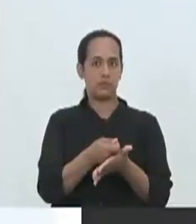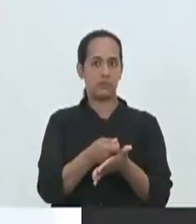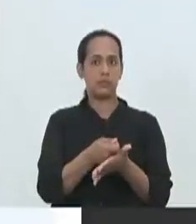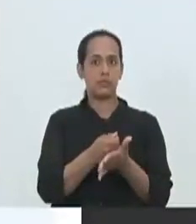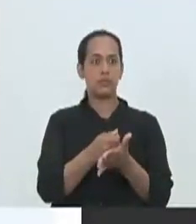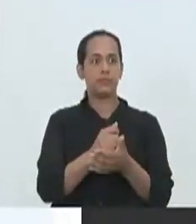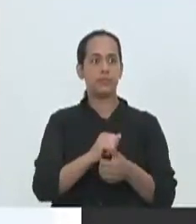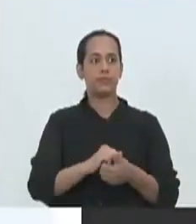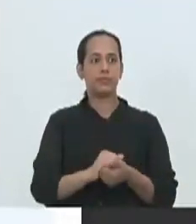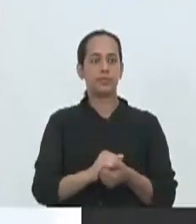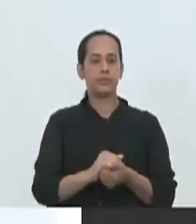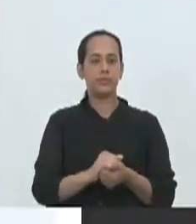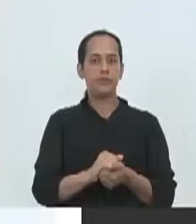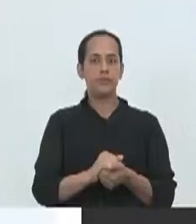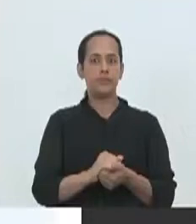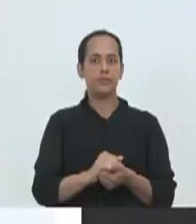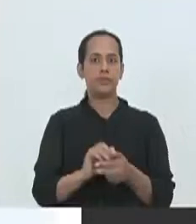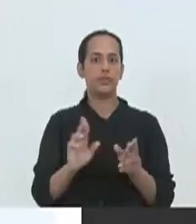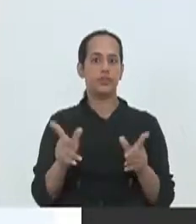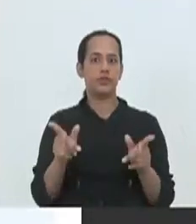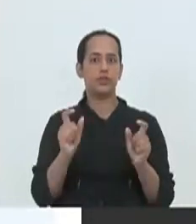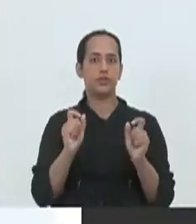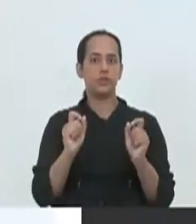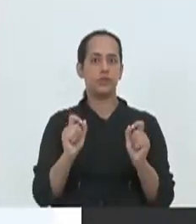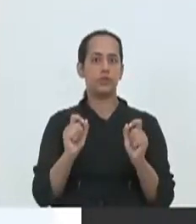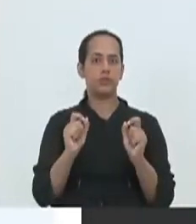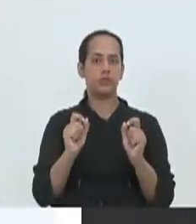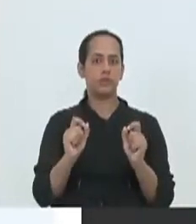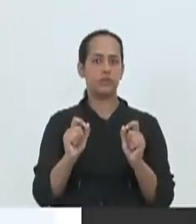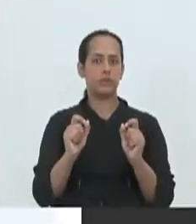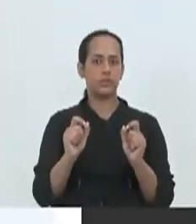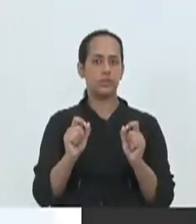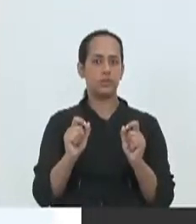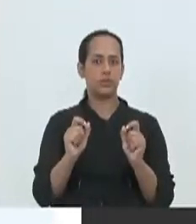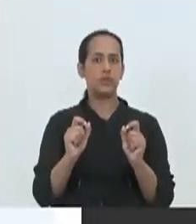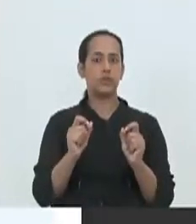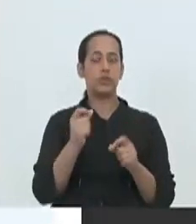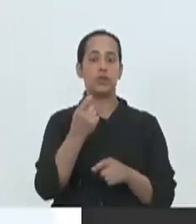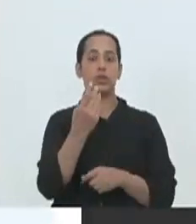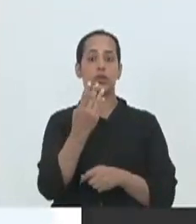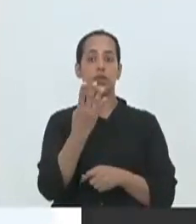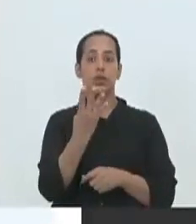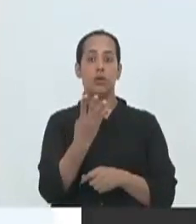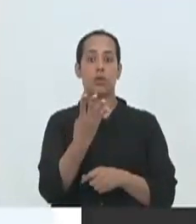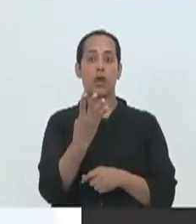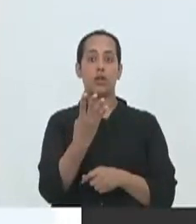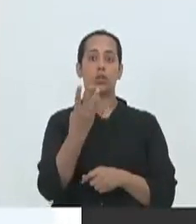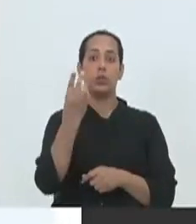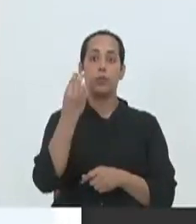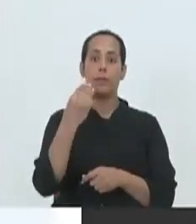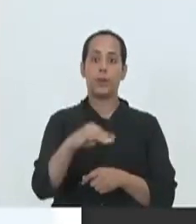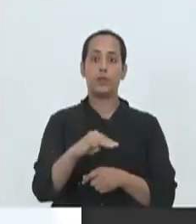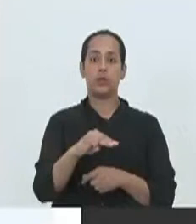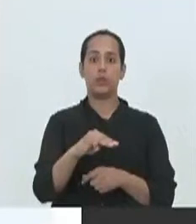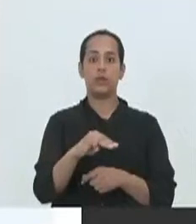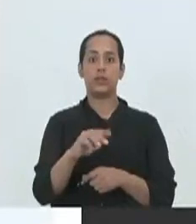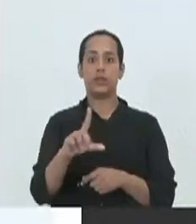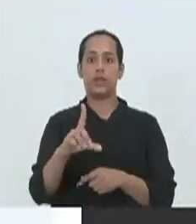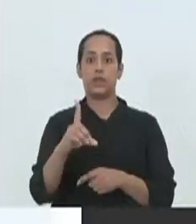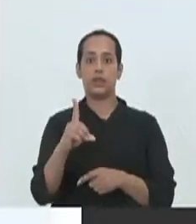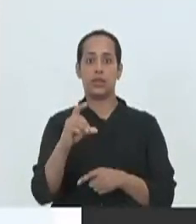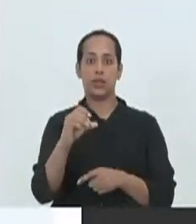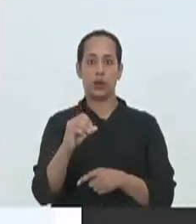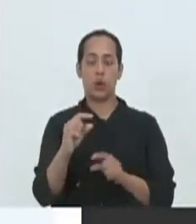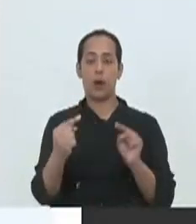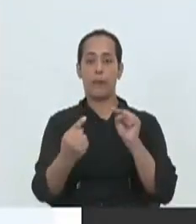eh a diferença delas dá pra gente um superavit primário de 4 milhões lá na LDO a gente prevu uma meta que abarcaria inclusive